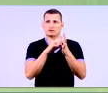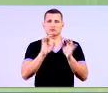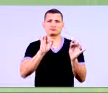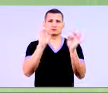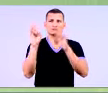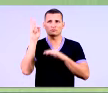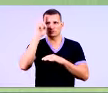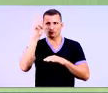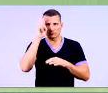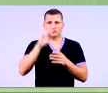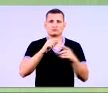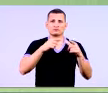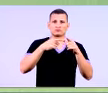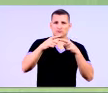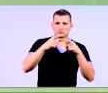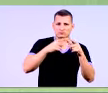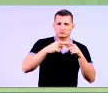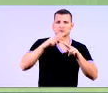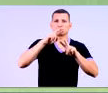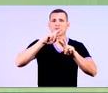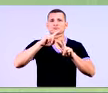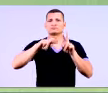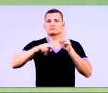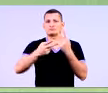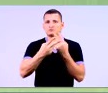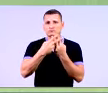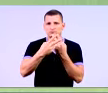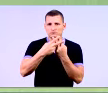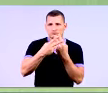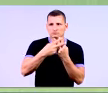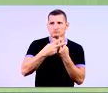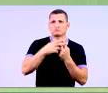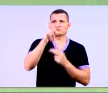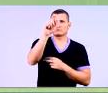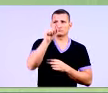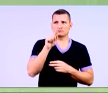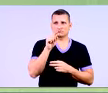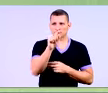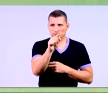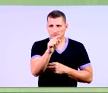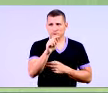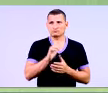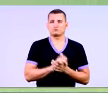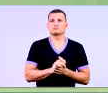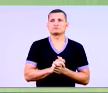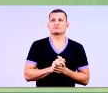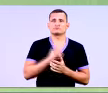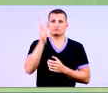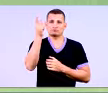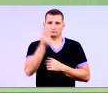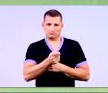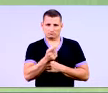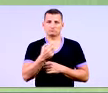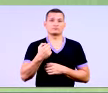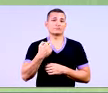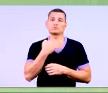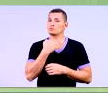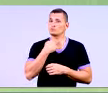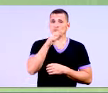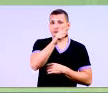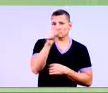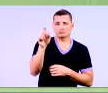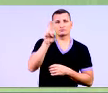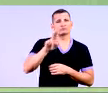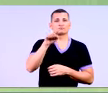asterisco jogo velhos e frança exclamação interrogação eu não posso usar esses caracteres